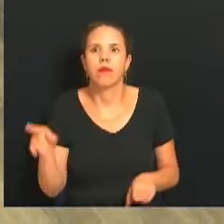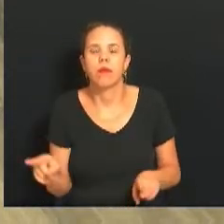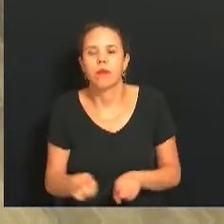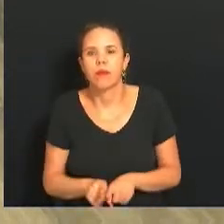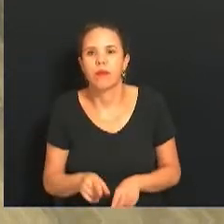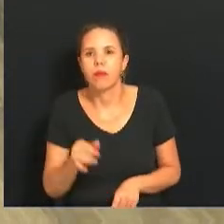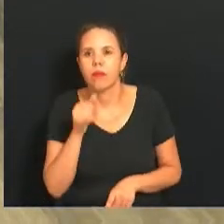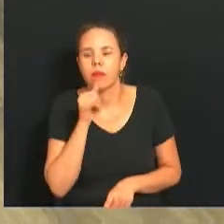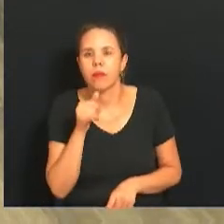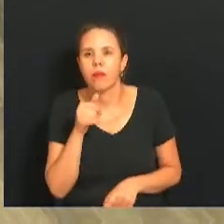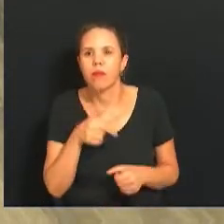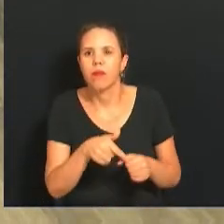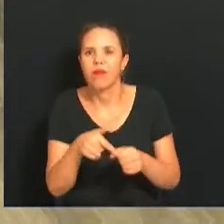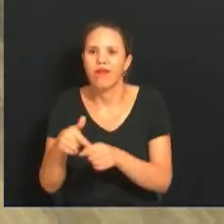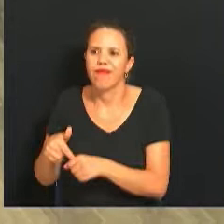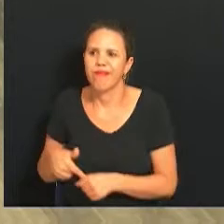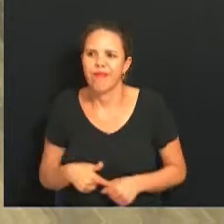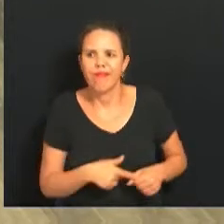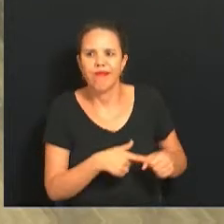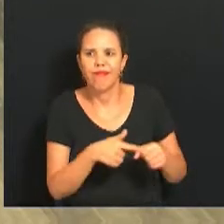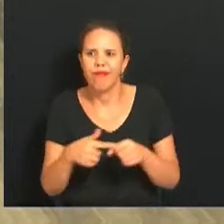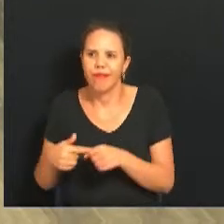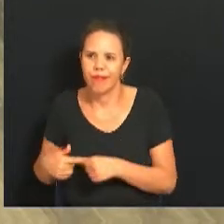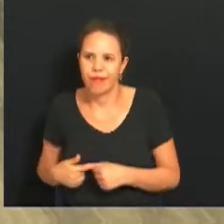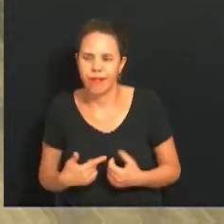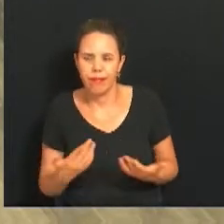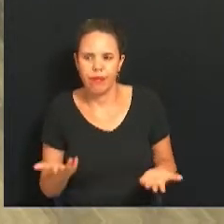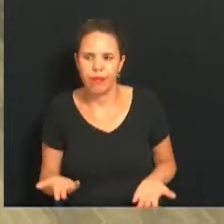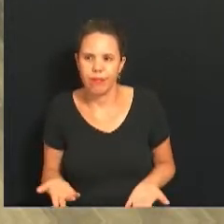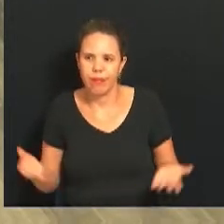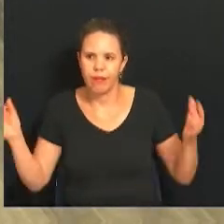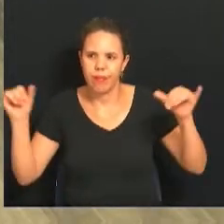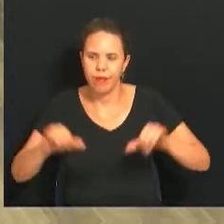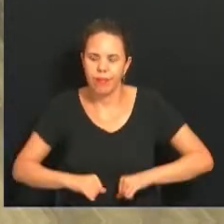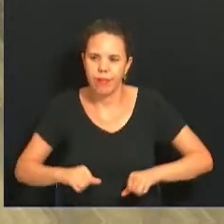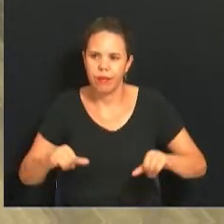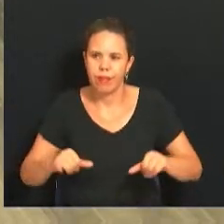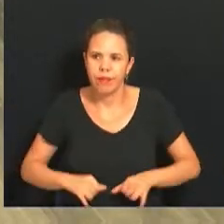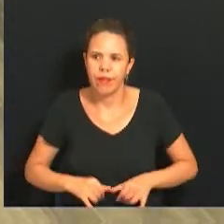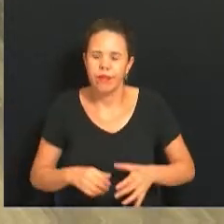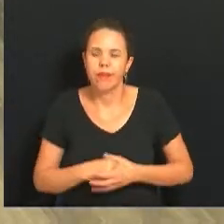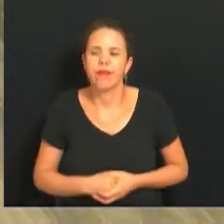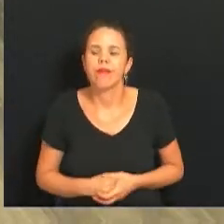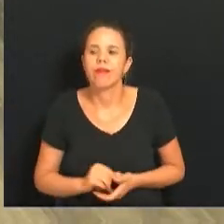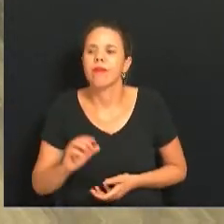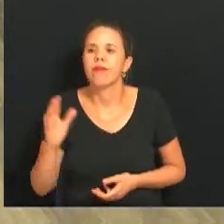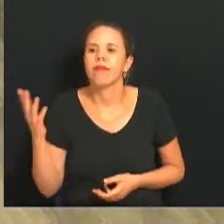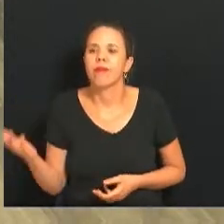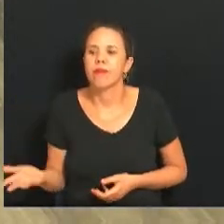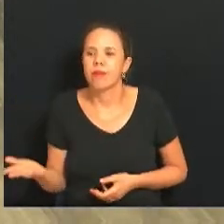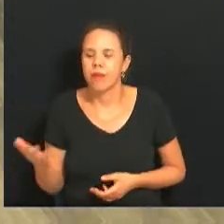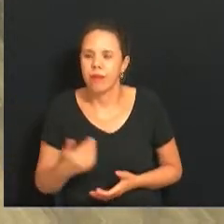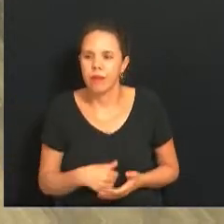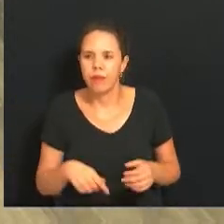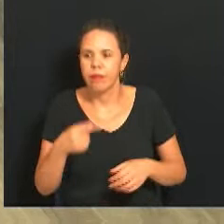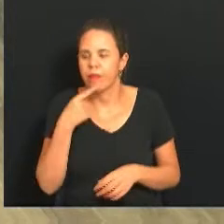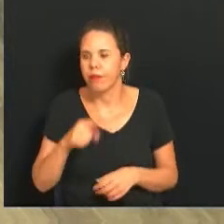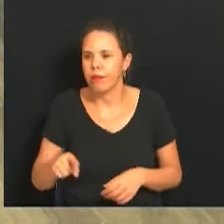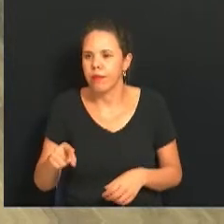dos combustíveis, questão do petróleo. A gente sofre o impacto direto do que acontece entre Rússia e